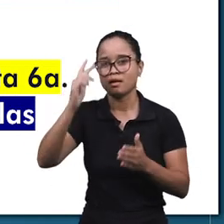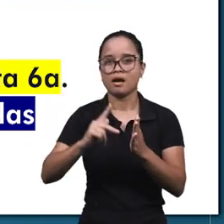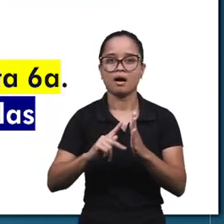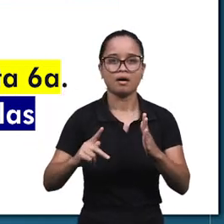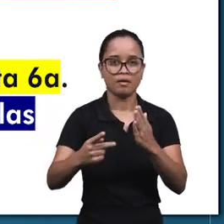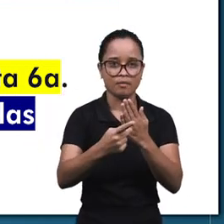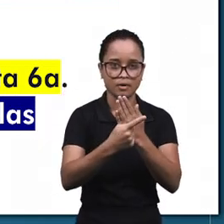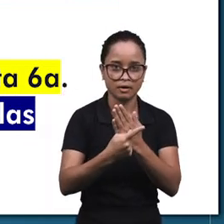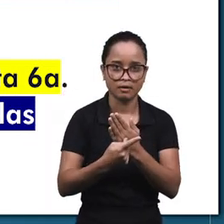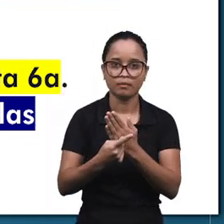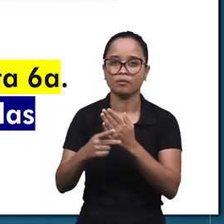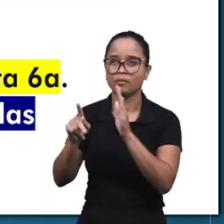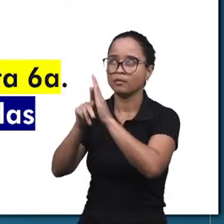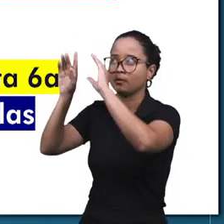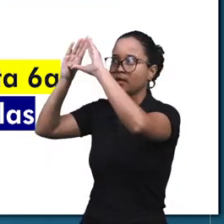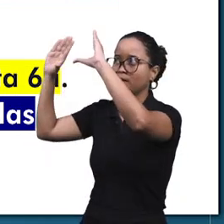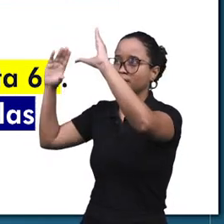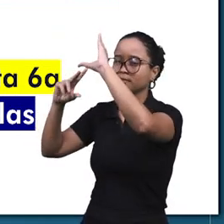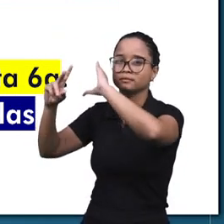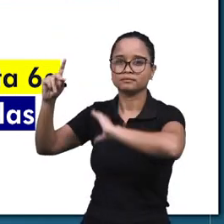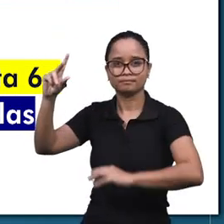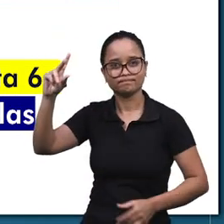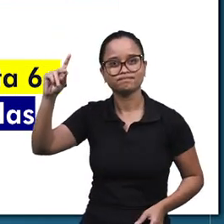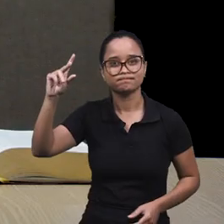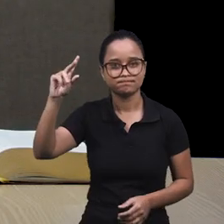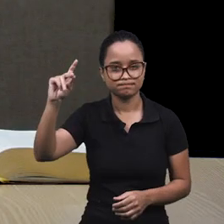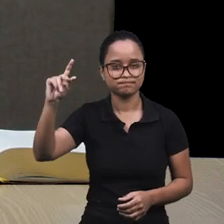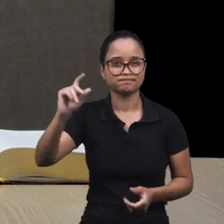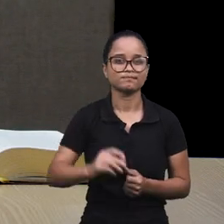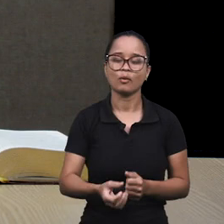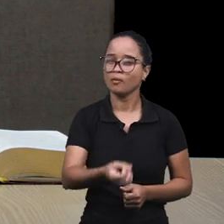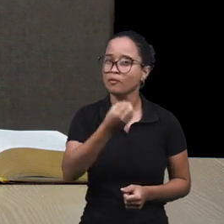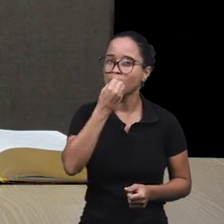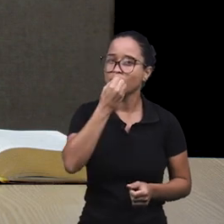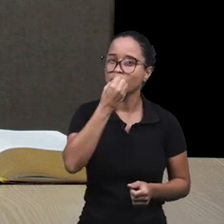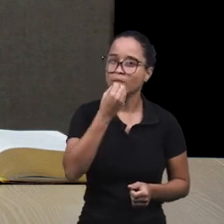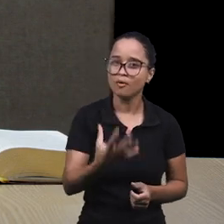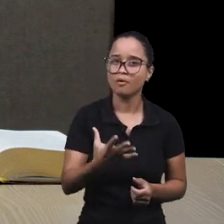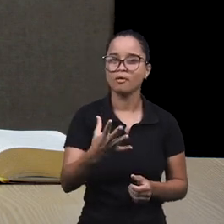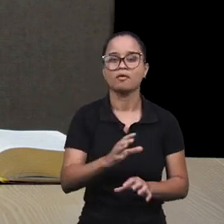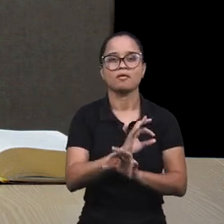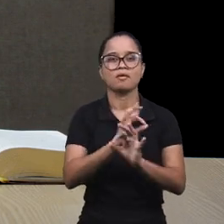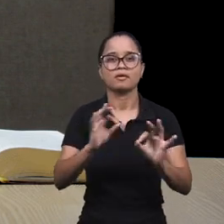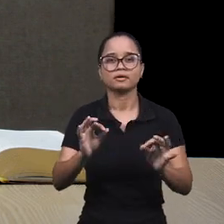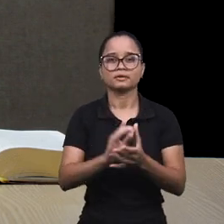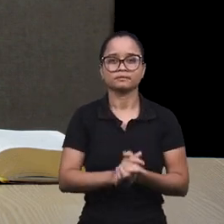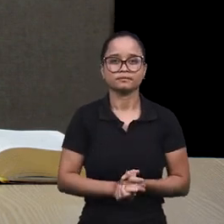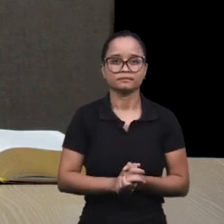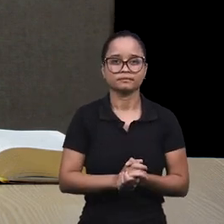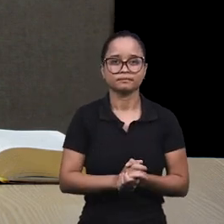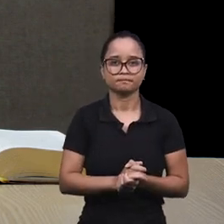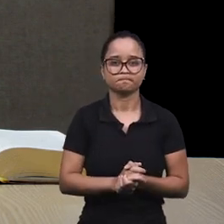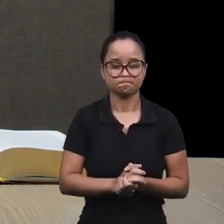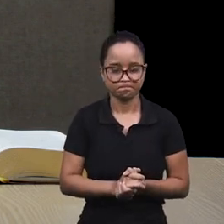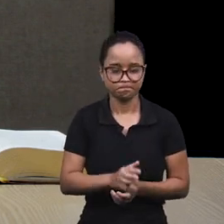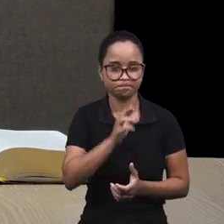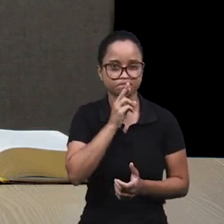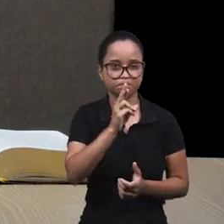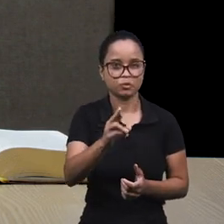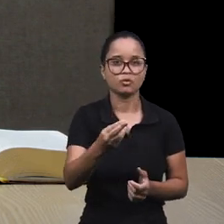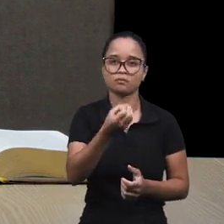essas parábolas do reino dos céus. Muito bem, a irmã escreveu, muito bem colocado na